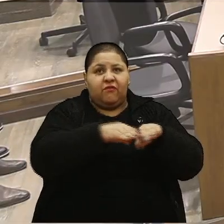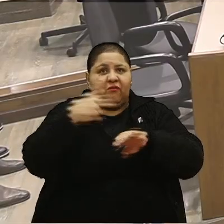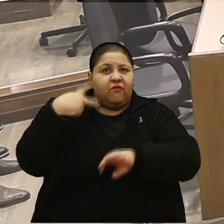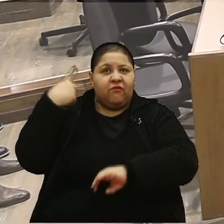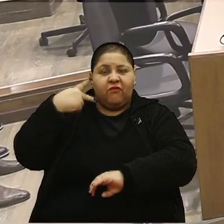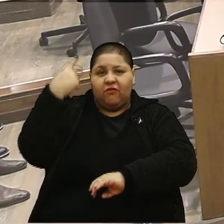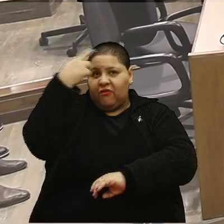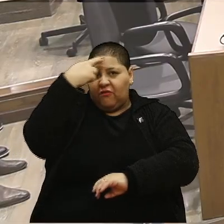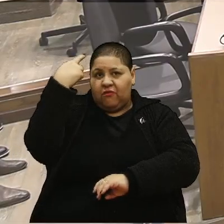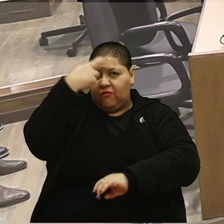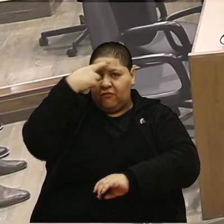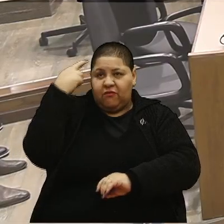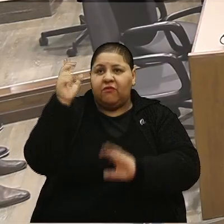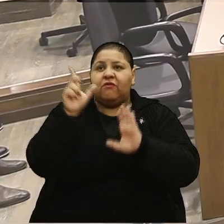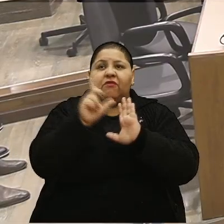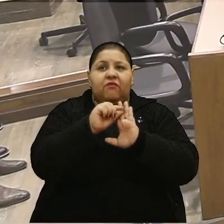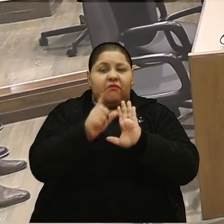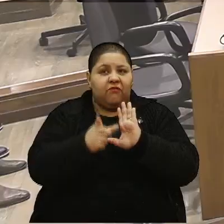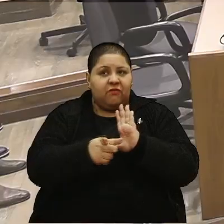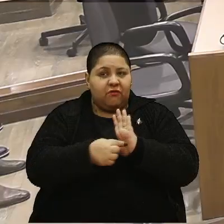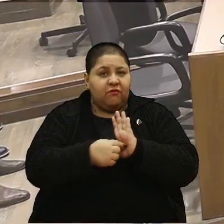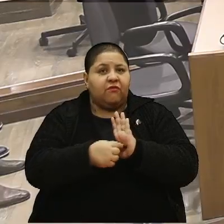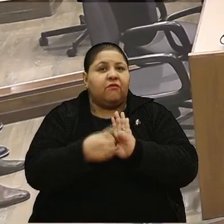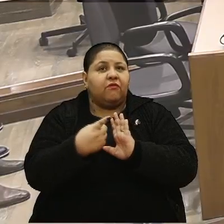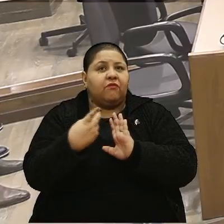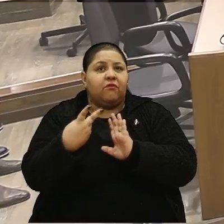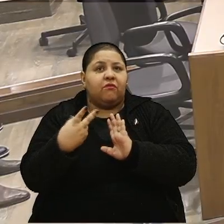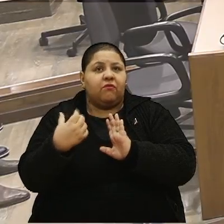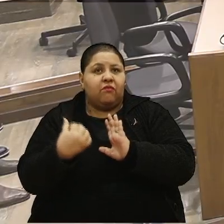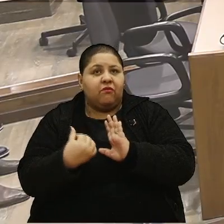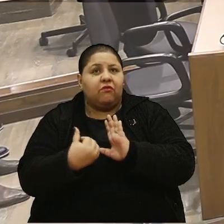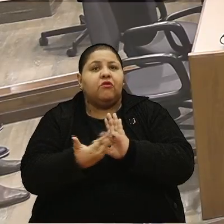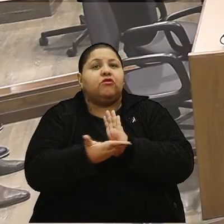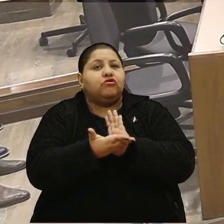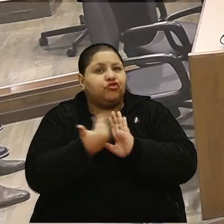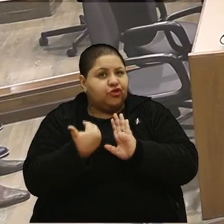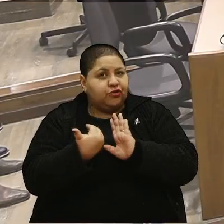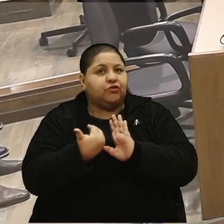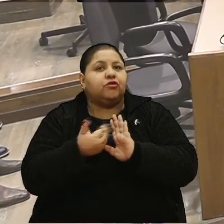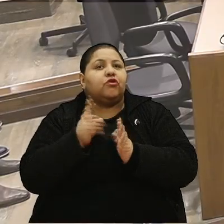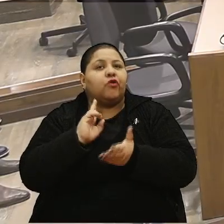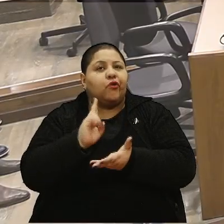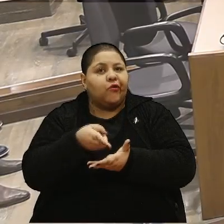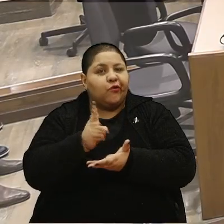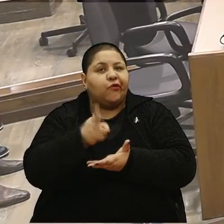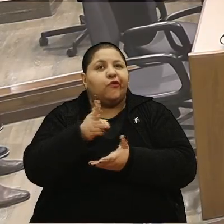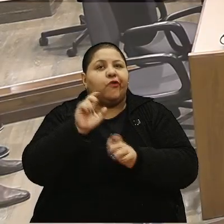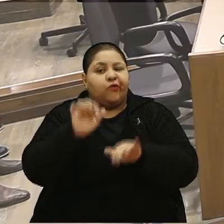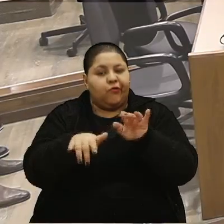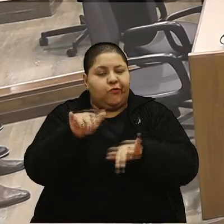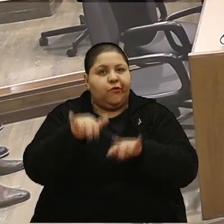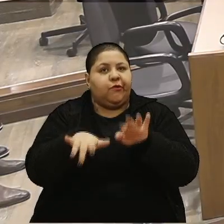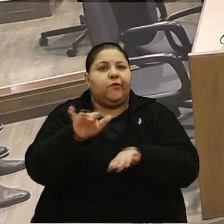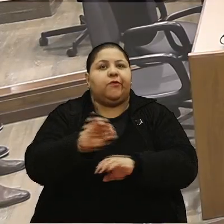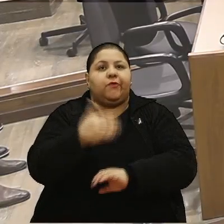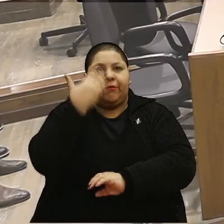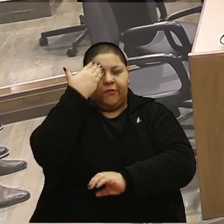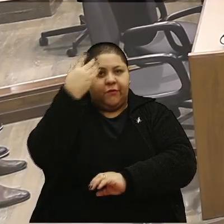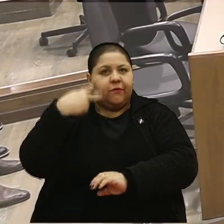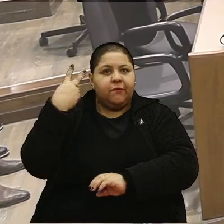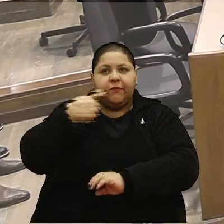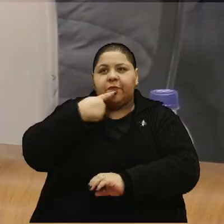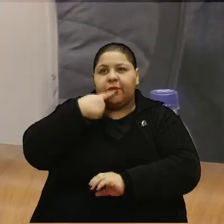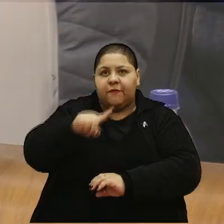vereador Rafael ali. Artigo Tô- 136. Exatamente. Novamente, para retirar o vereador... Permanecem nas notas taquígrafas que foi dito, presidente. Obrigado, vereador